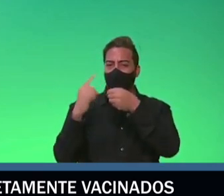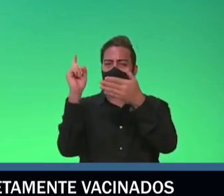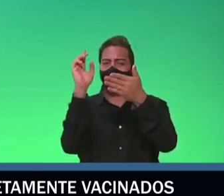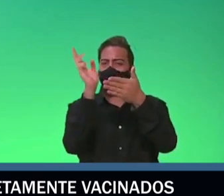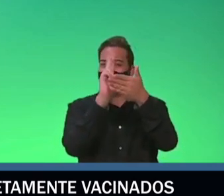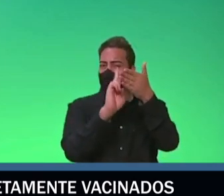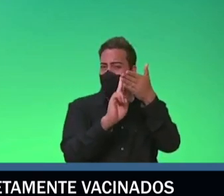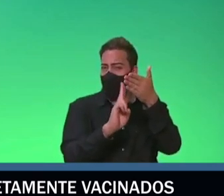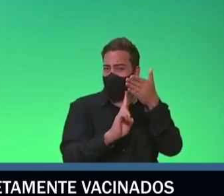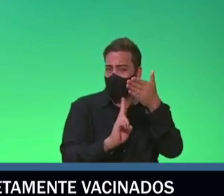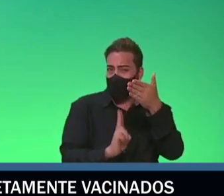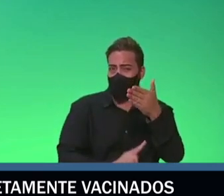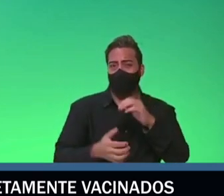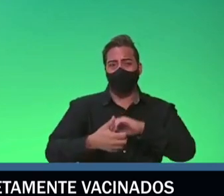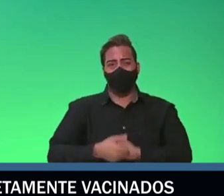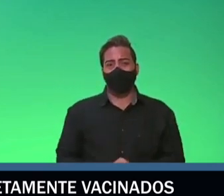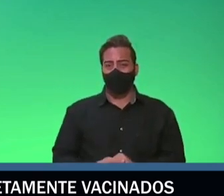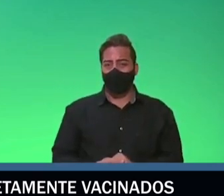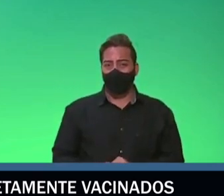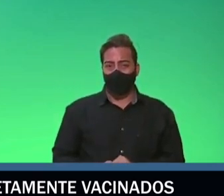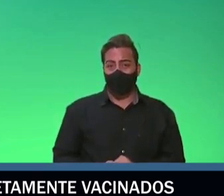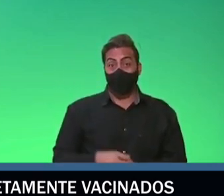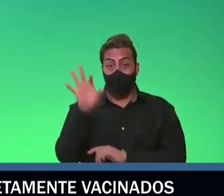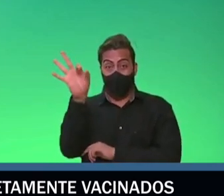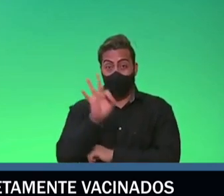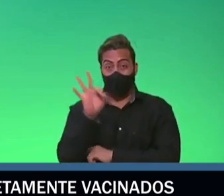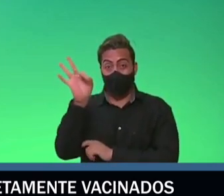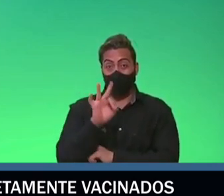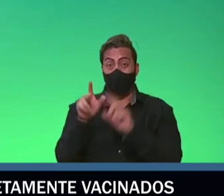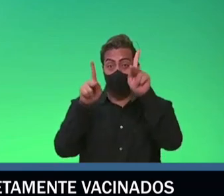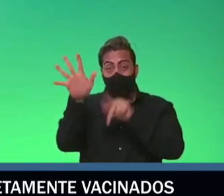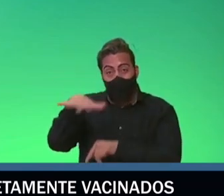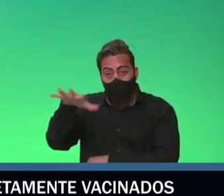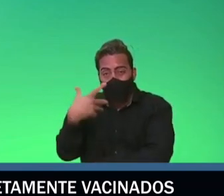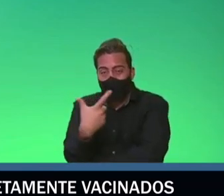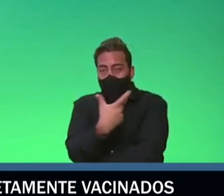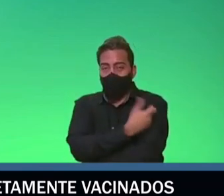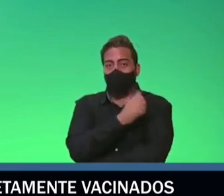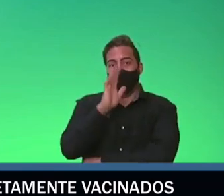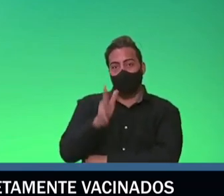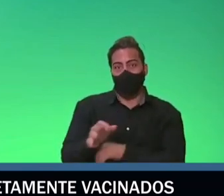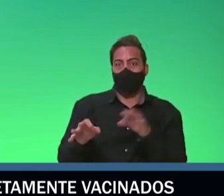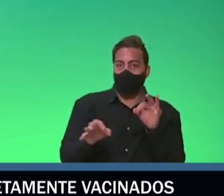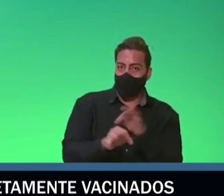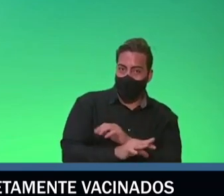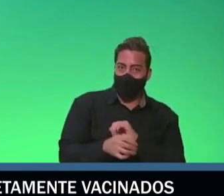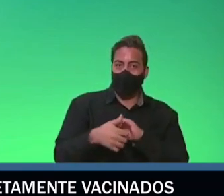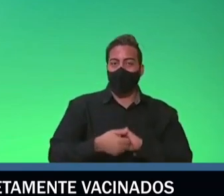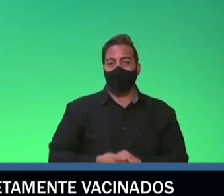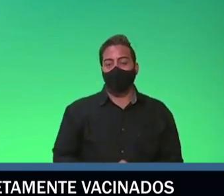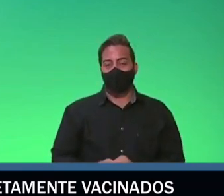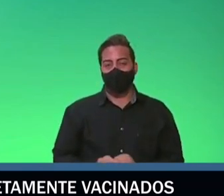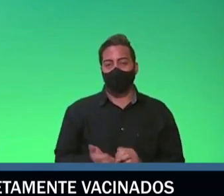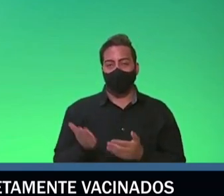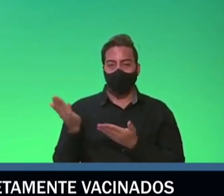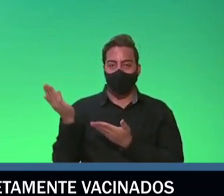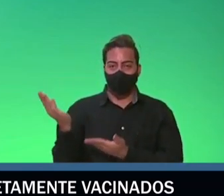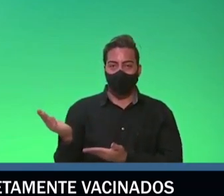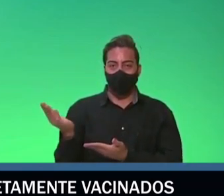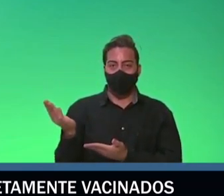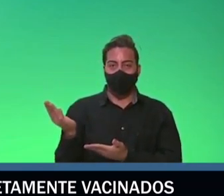105,50 quatro porcento Santa Rita do Pardo 105,1 23 por cento e Douradina com